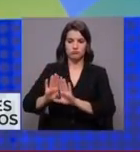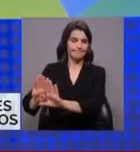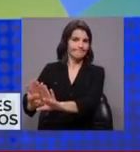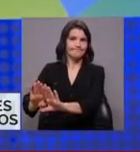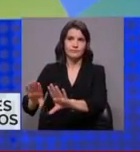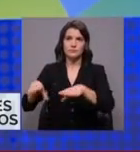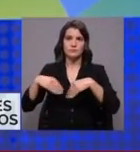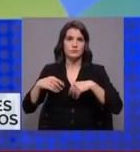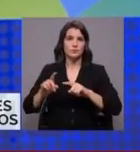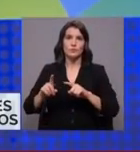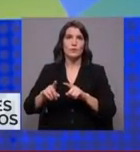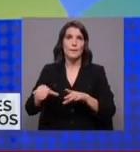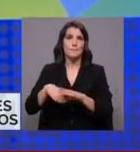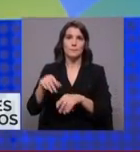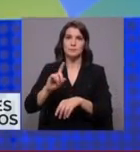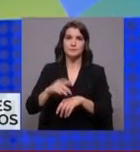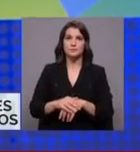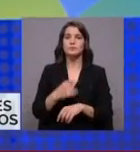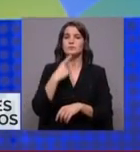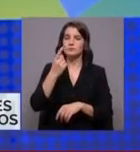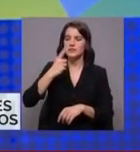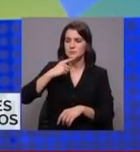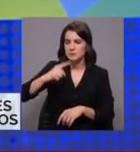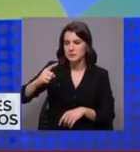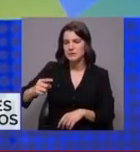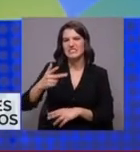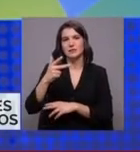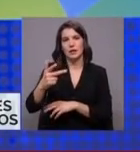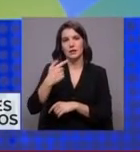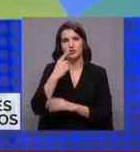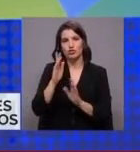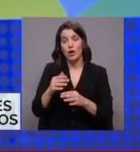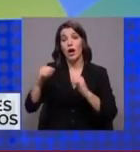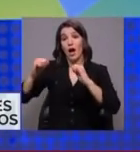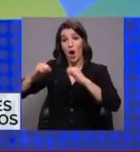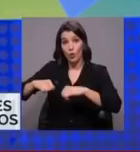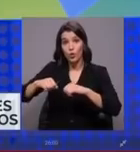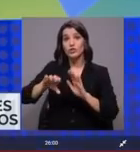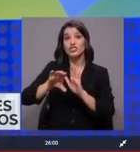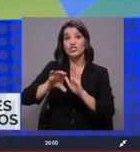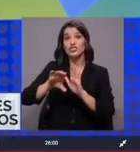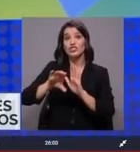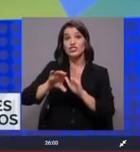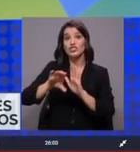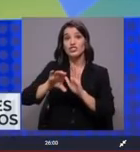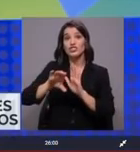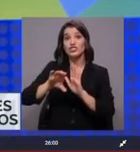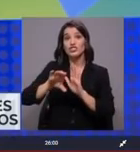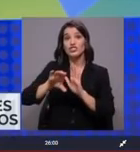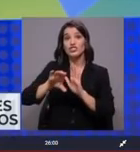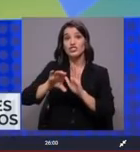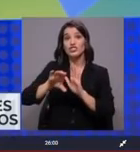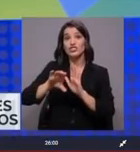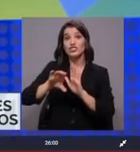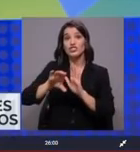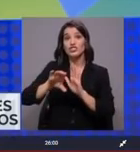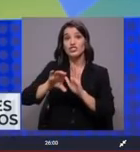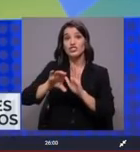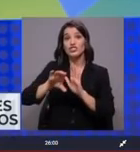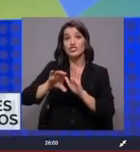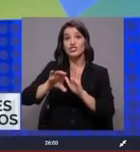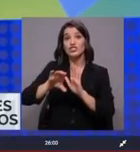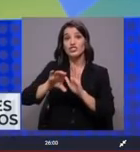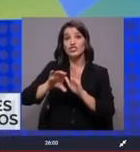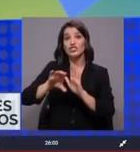participaria e viabilizar um grave com a centésima vez com a cor chega não ele já disse isto vai 30 vezes